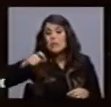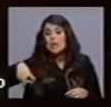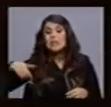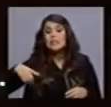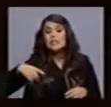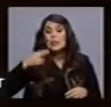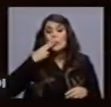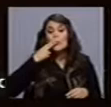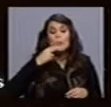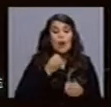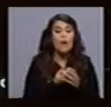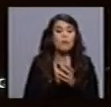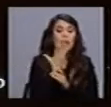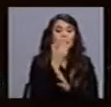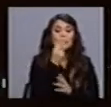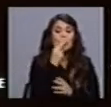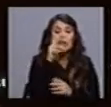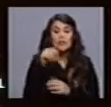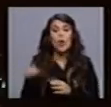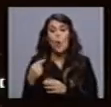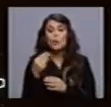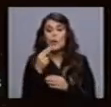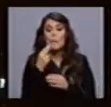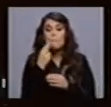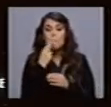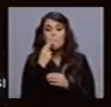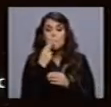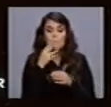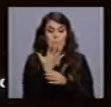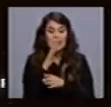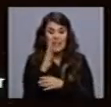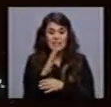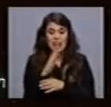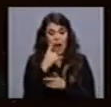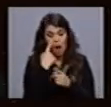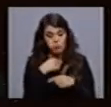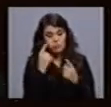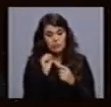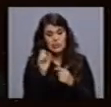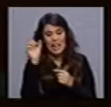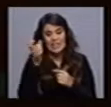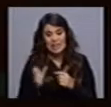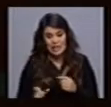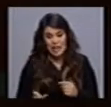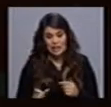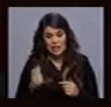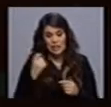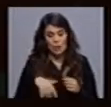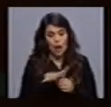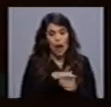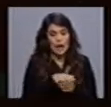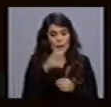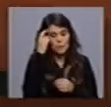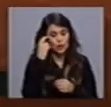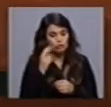e de uma planta conhecida como Arabidopsis italiana. Portanto, ainda bem que eu sou da área da astronomia, não de